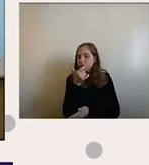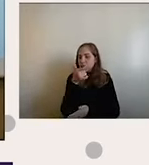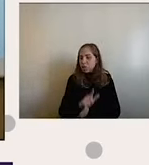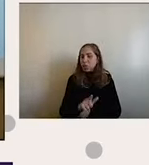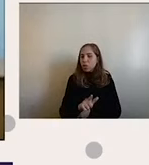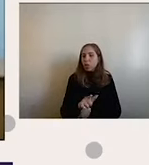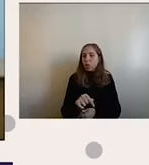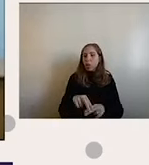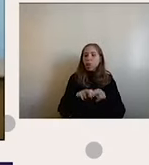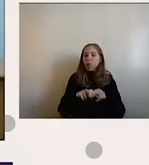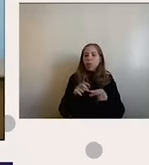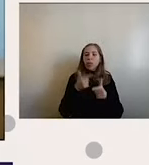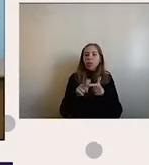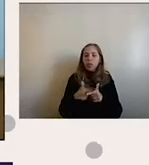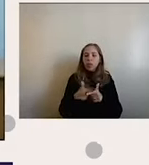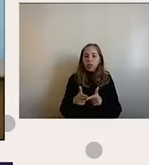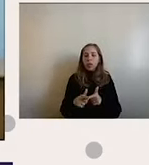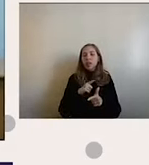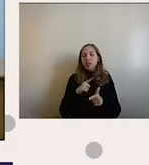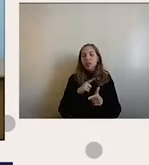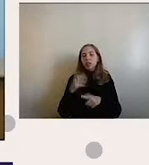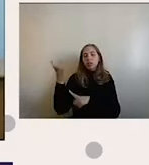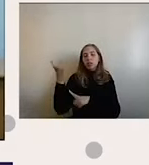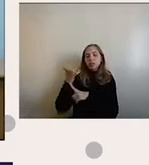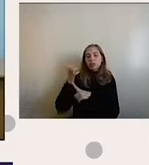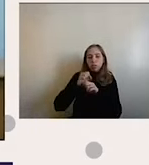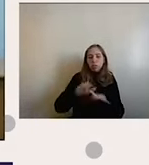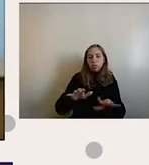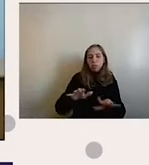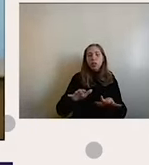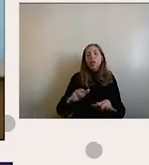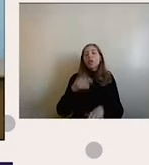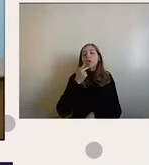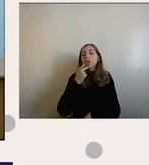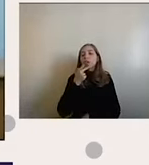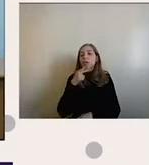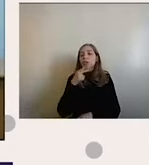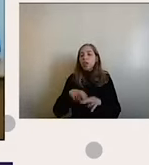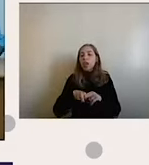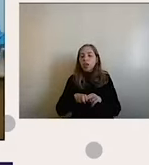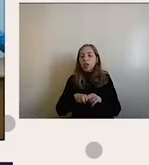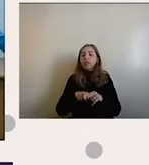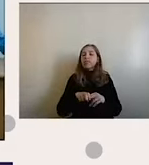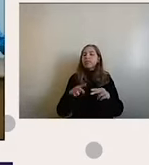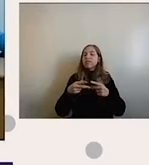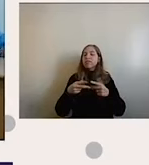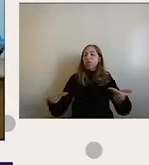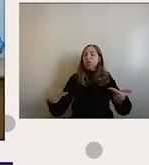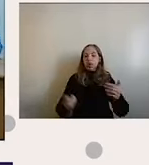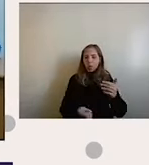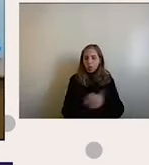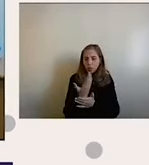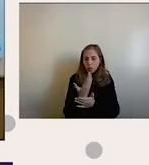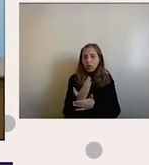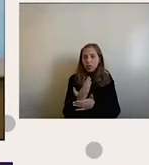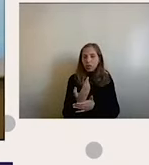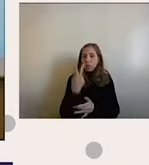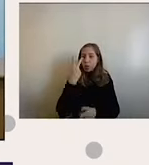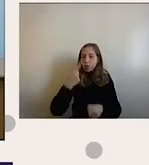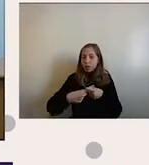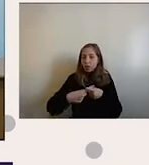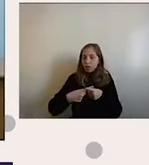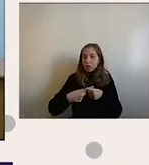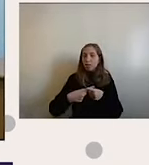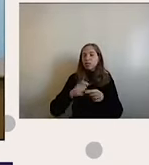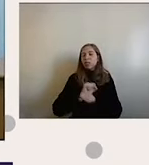transmissão e dizer que, por causa dessas questões que aconteceram 2 vezes na manhã, nós